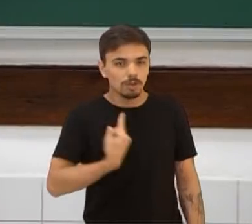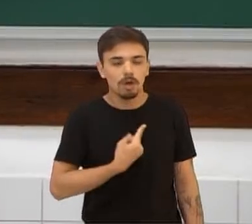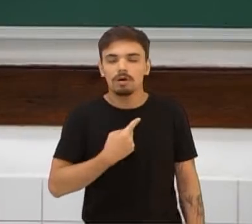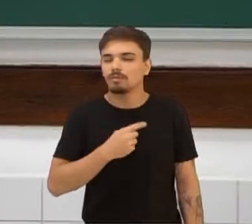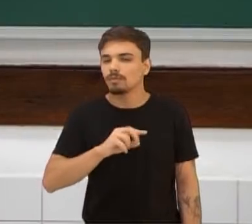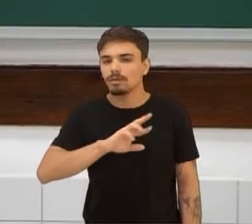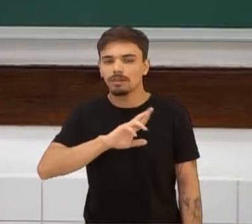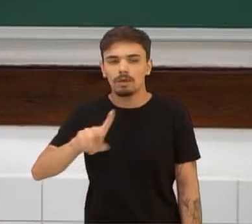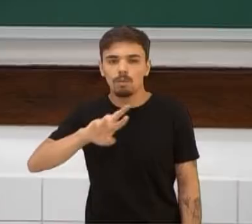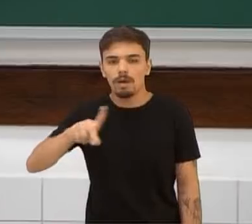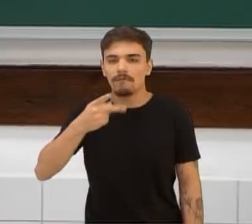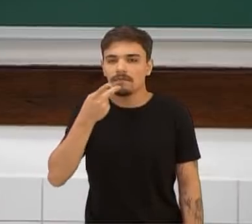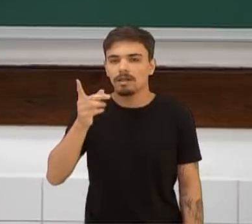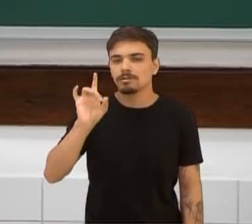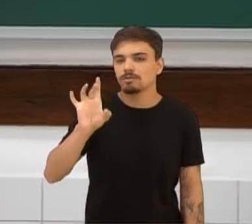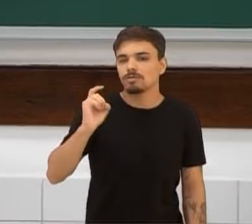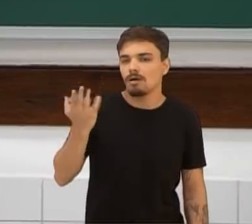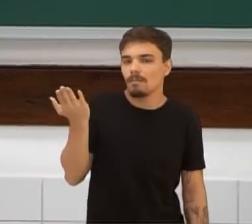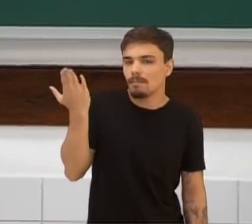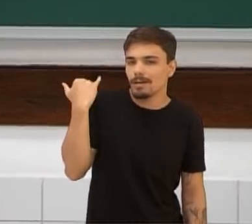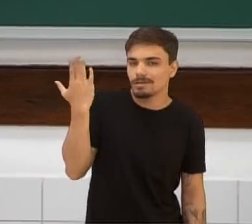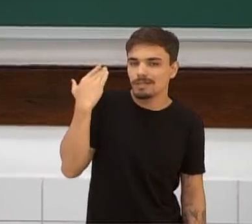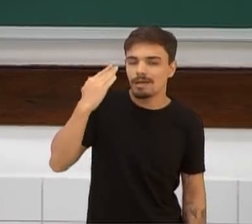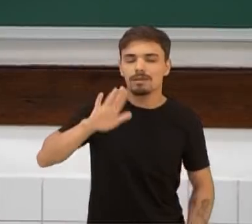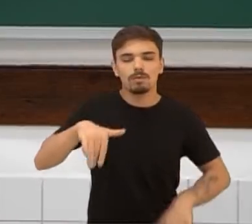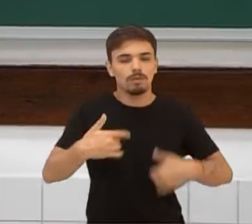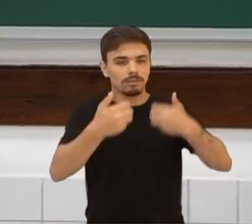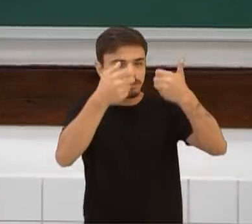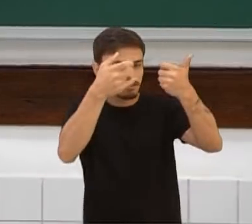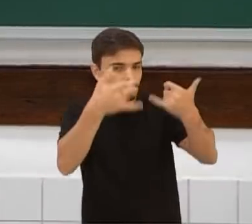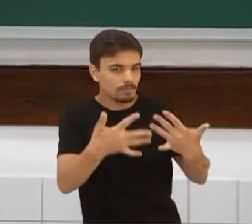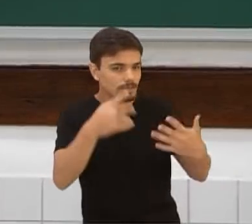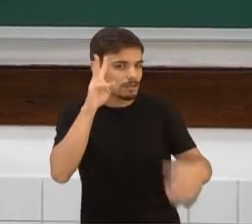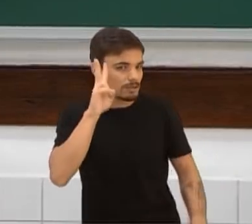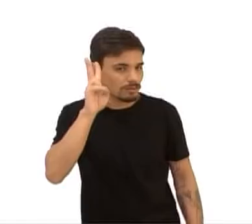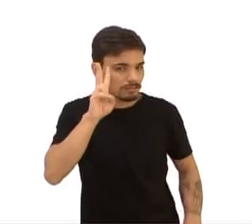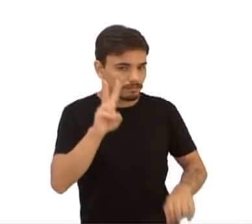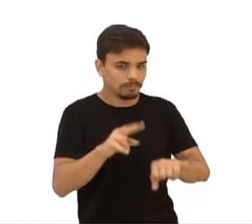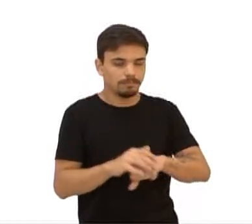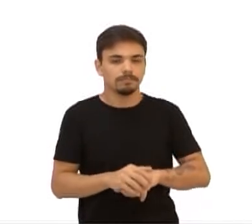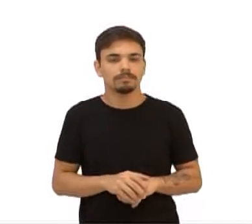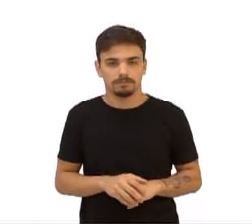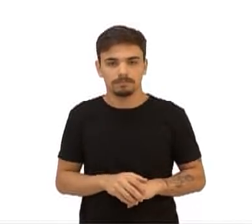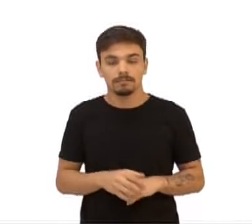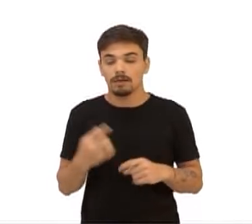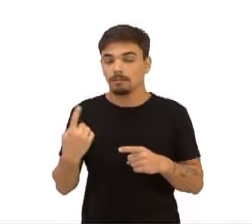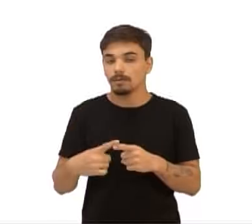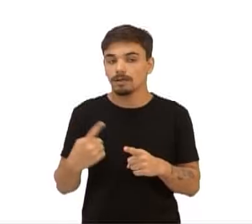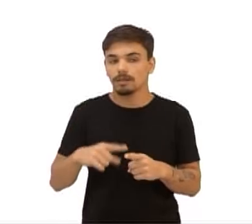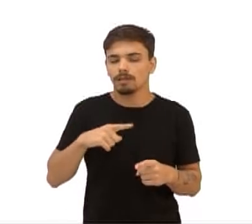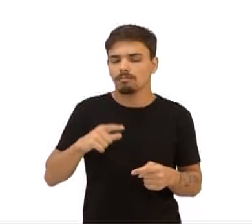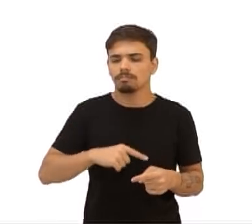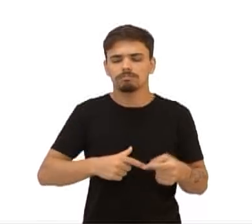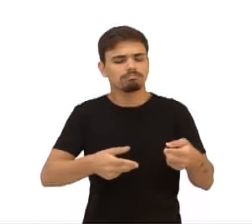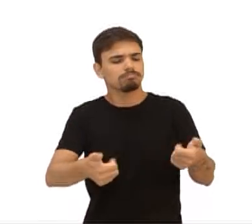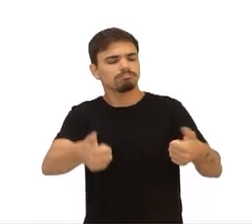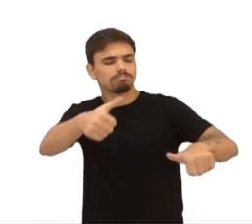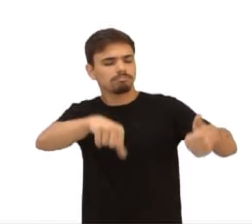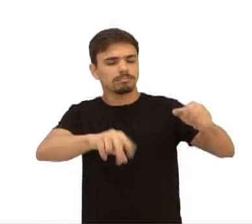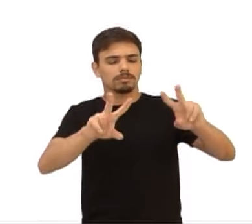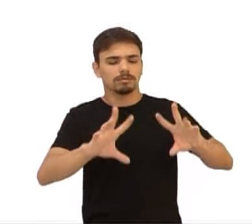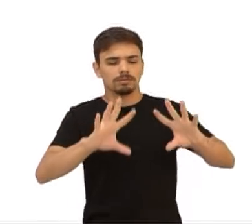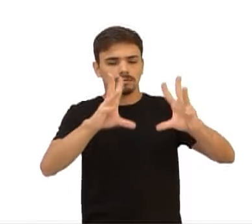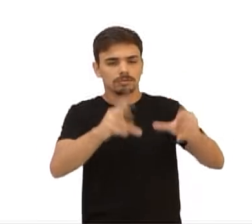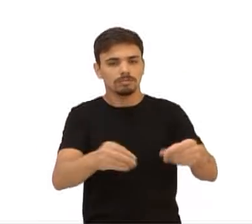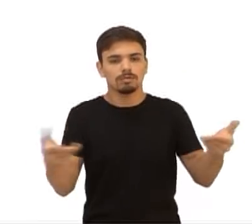não está falando só de passado quando a gente fala de história. Por quê? Porque para a gente ter uma análise completa do momento